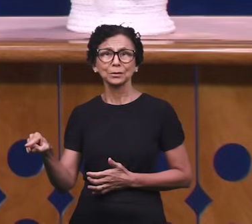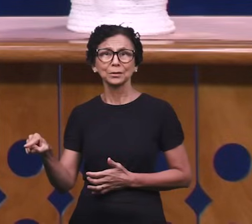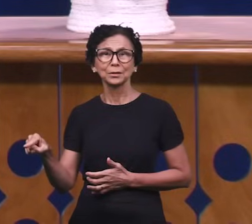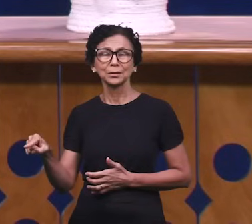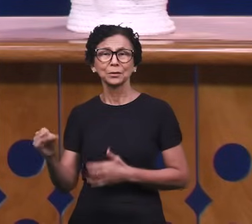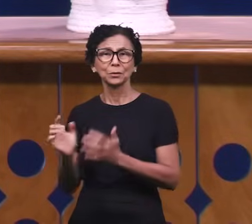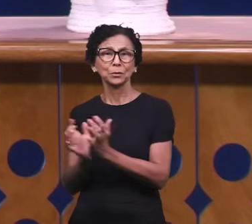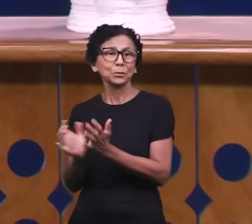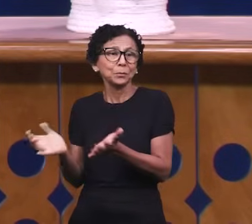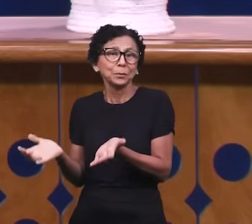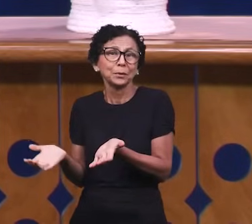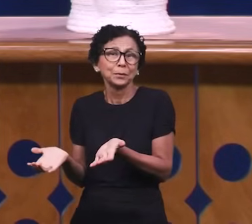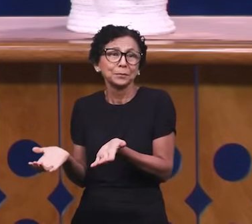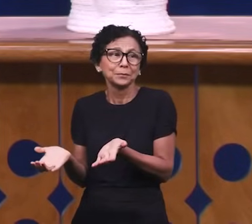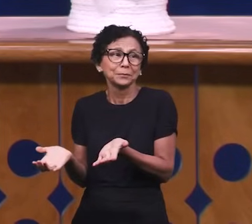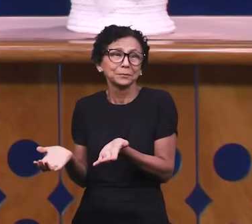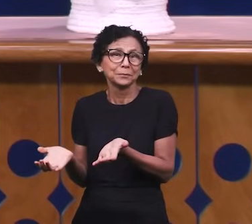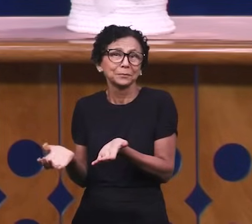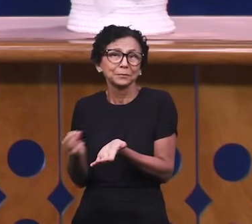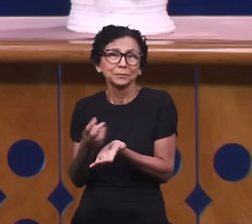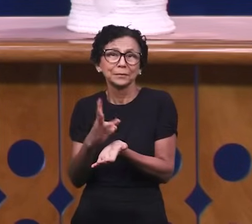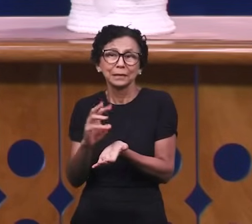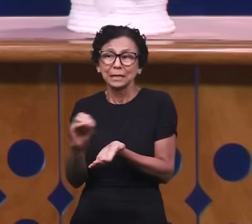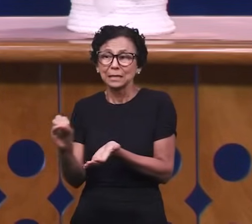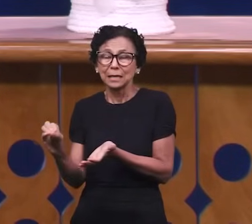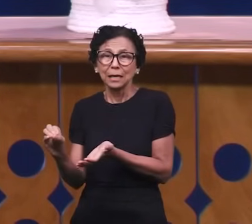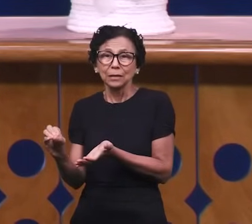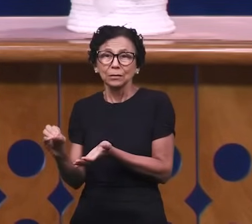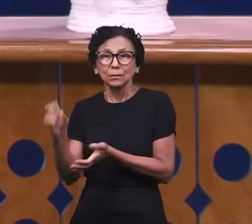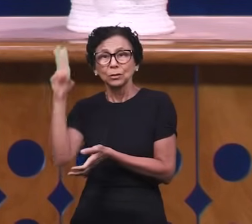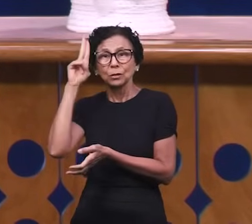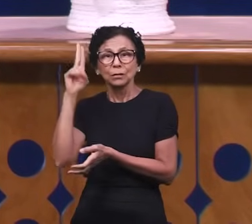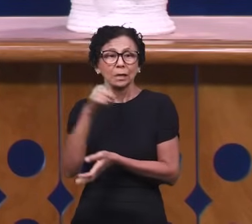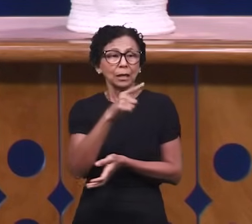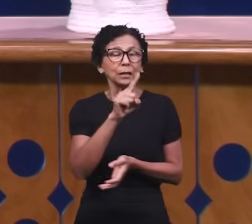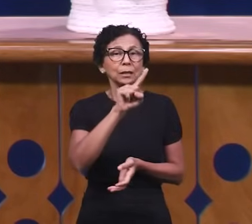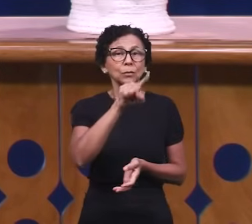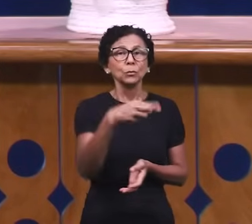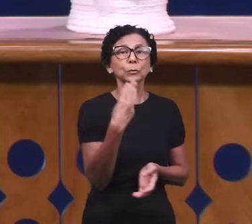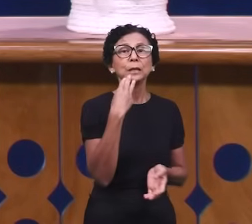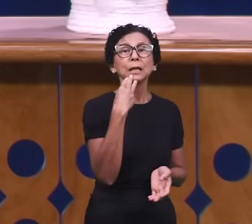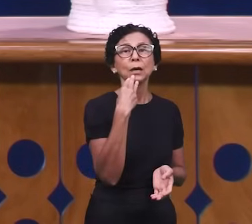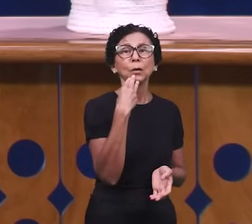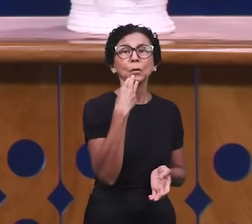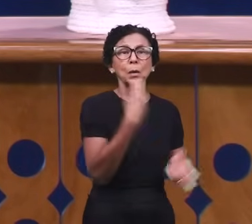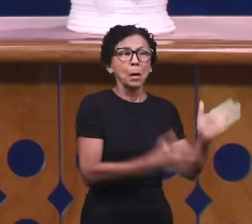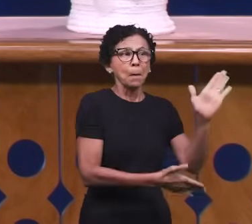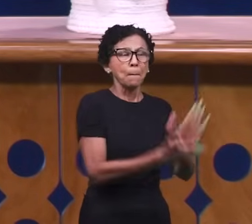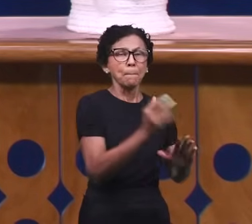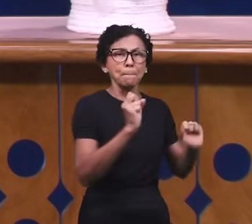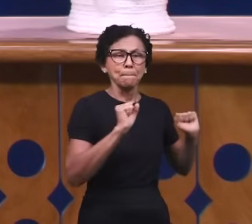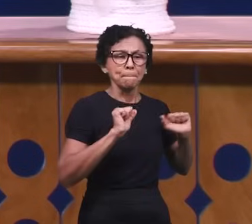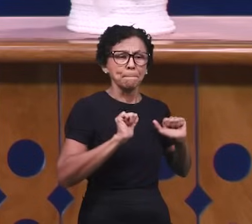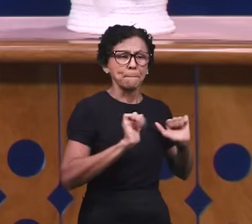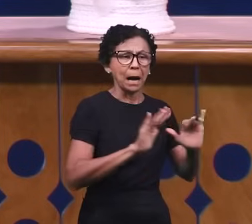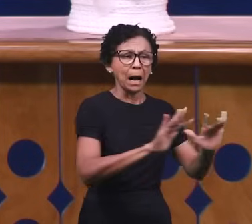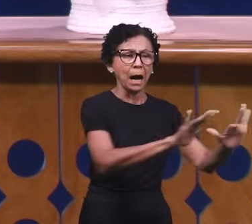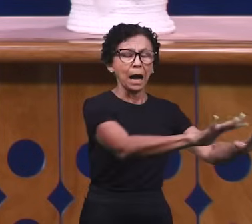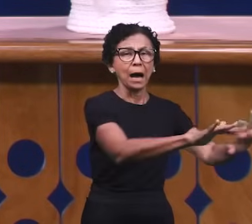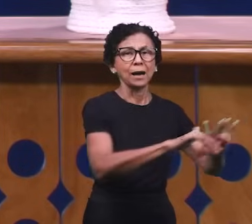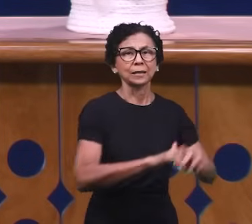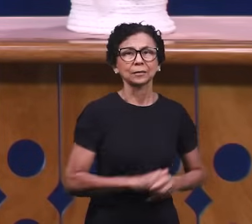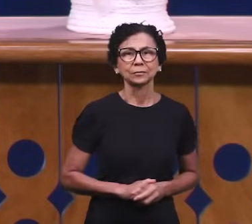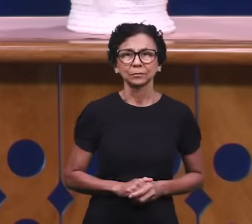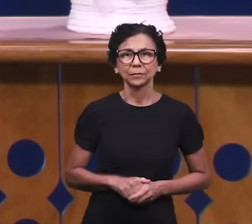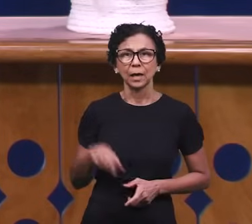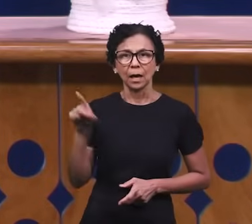300. Conta a outro grupo de de Benjamim. Correram, foram vencidos, foram derrotados pelo exército